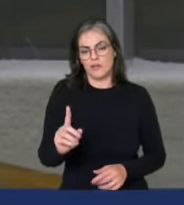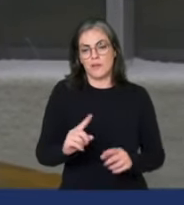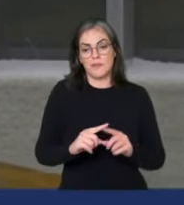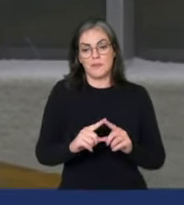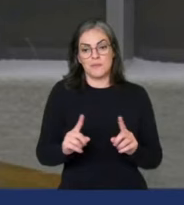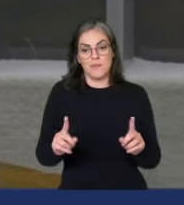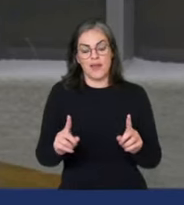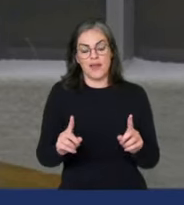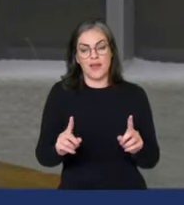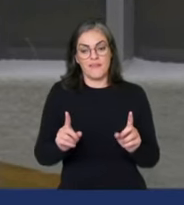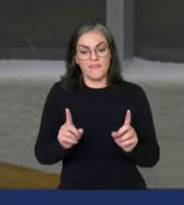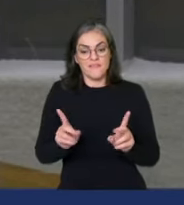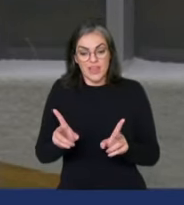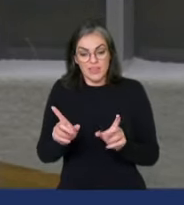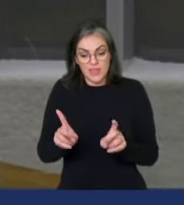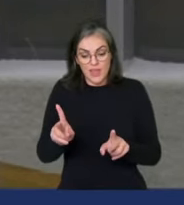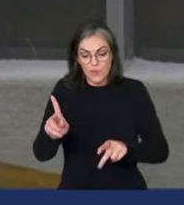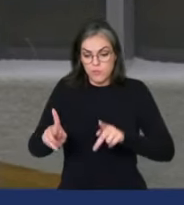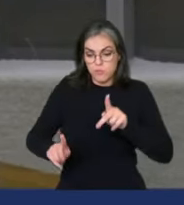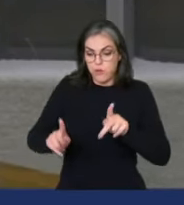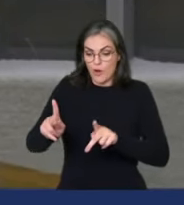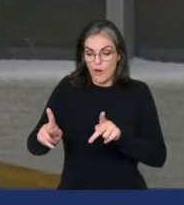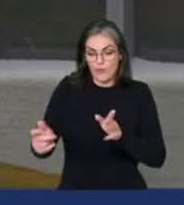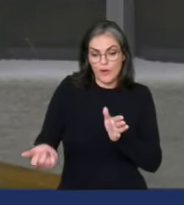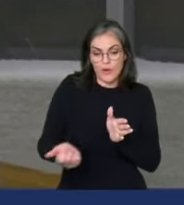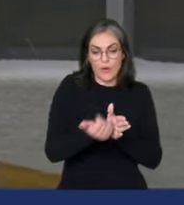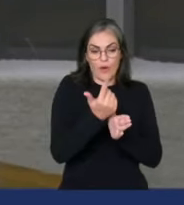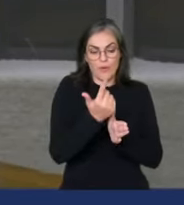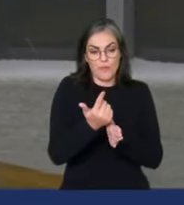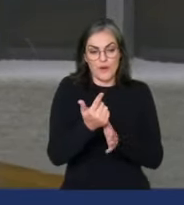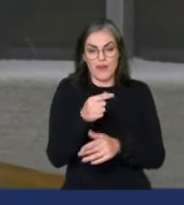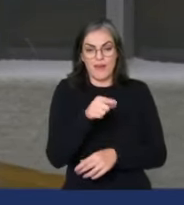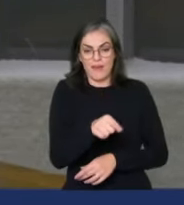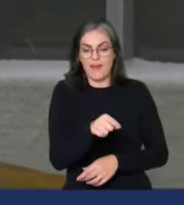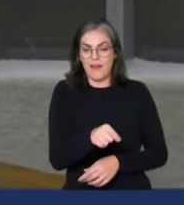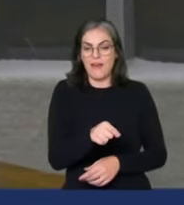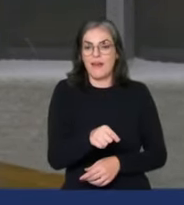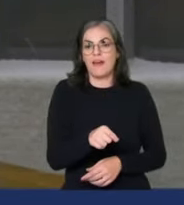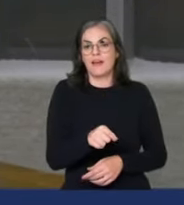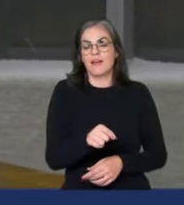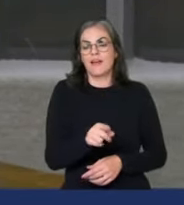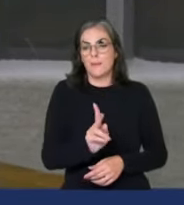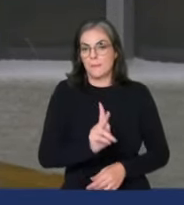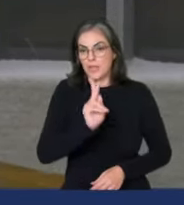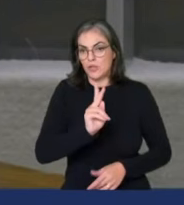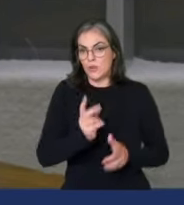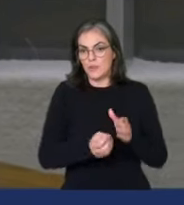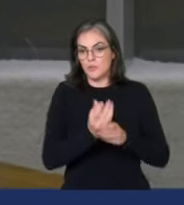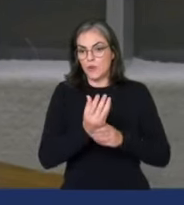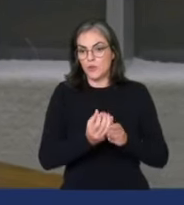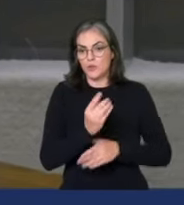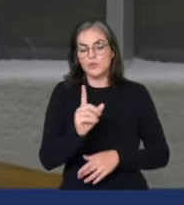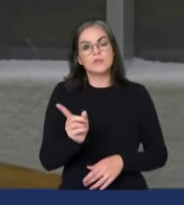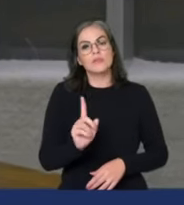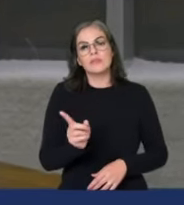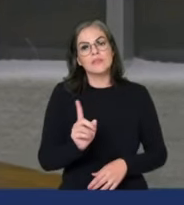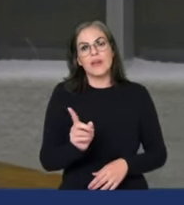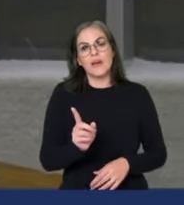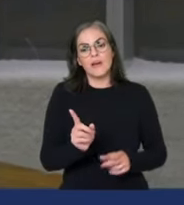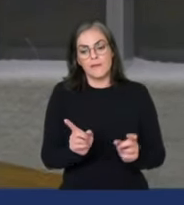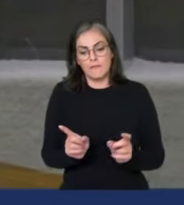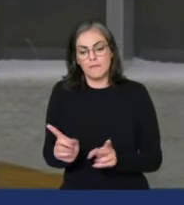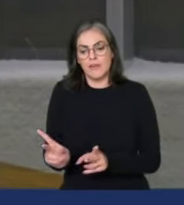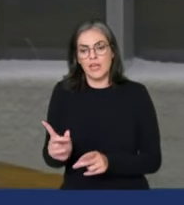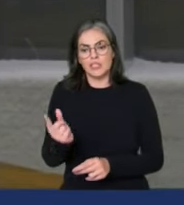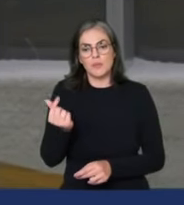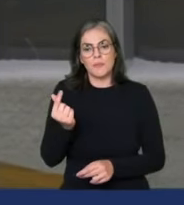para o povo brasileiro pelo preço que a Petrobras produz, vende no preço internacional. Isso é um